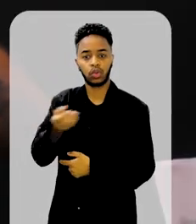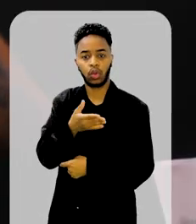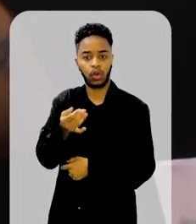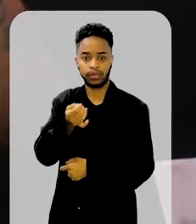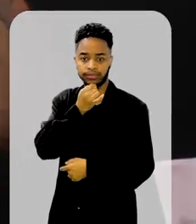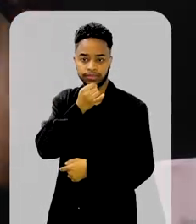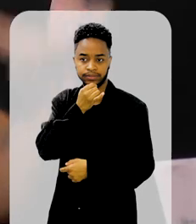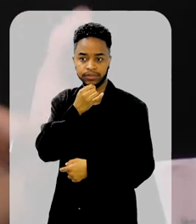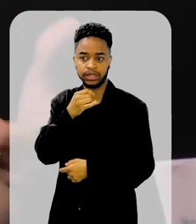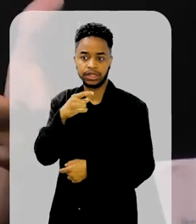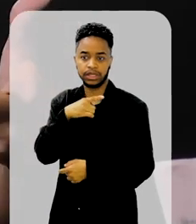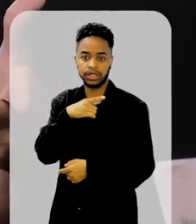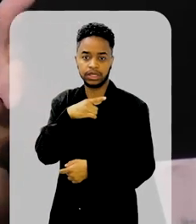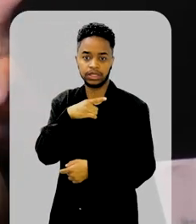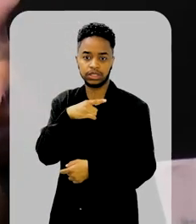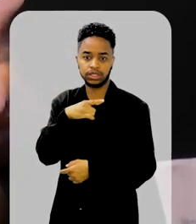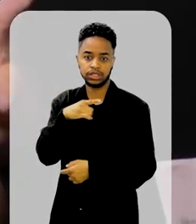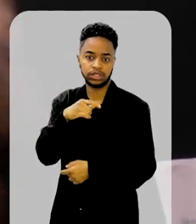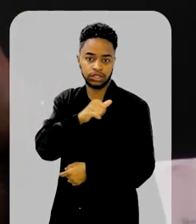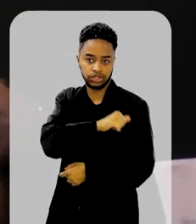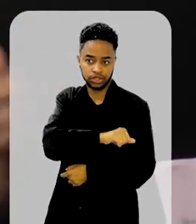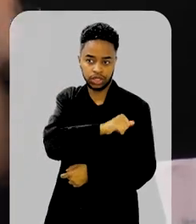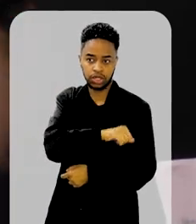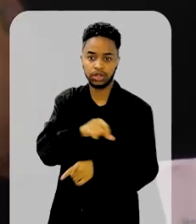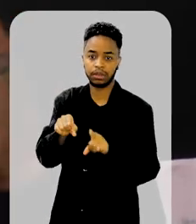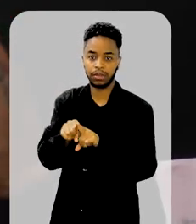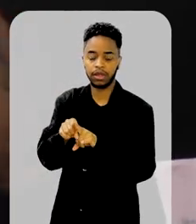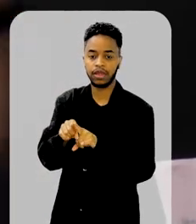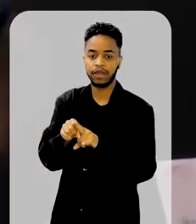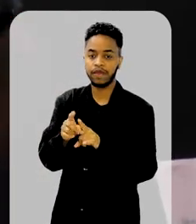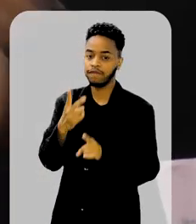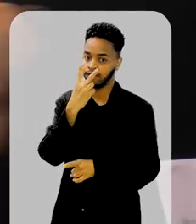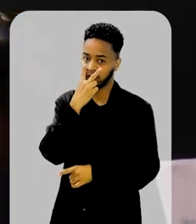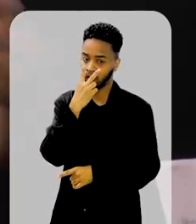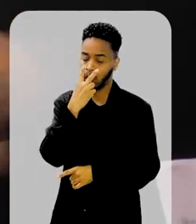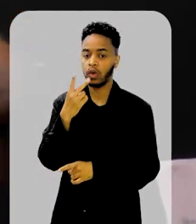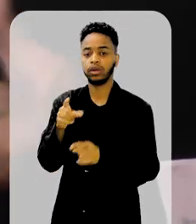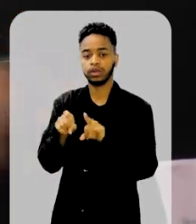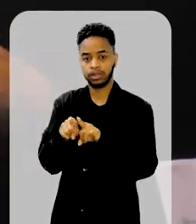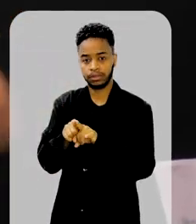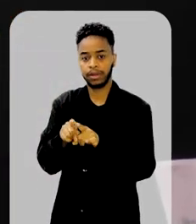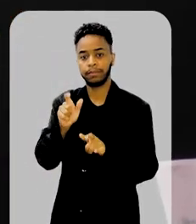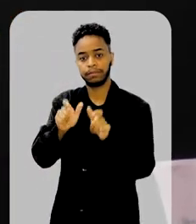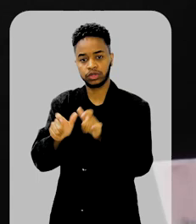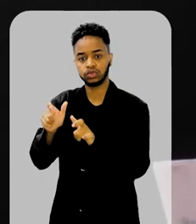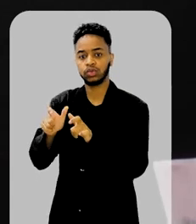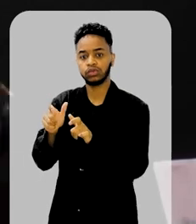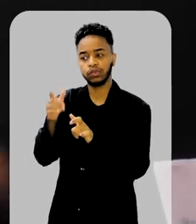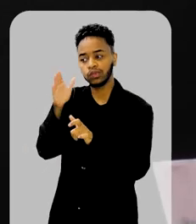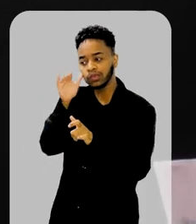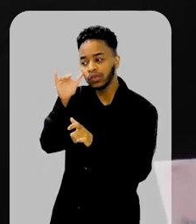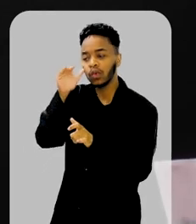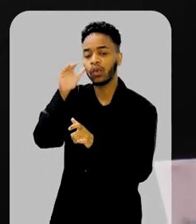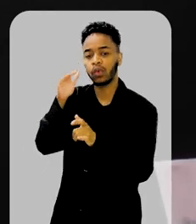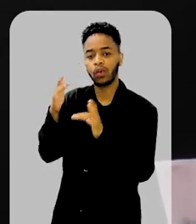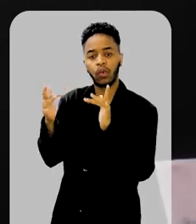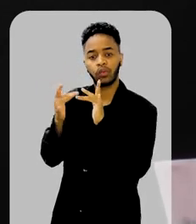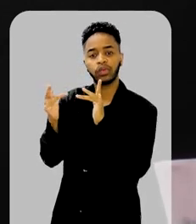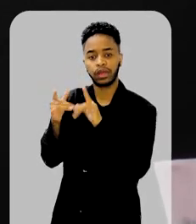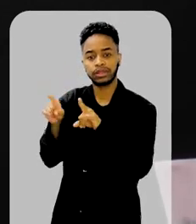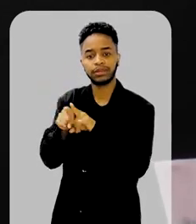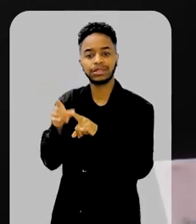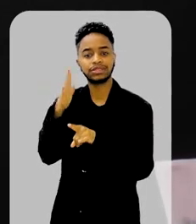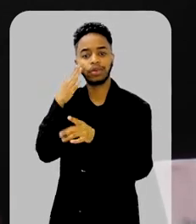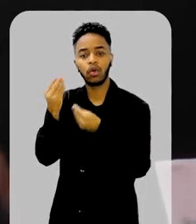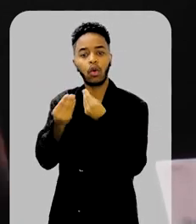eh fiz Rio de Janeiro tempo atrás Vitória no Espírito Santo o pessoal tá tendo uma crescente muito grande para esse olhar vamos